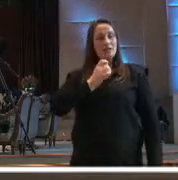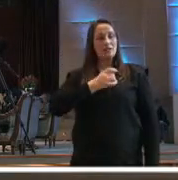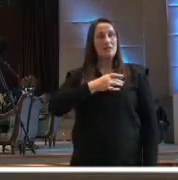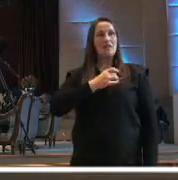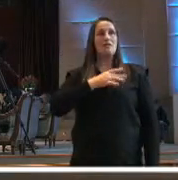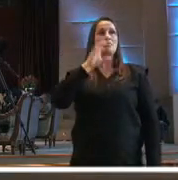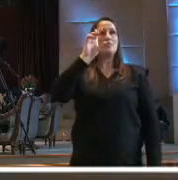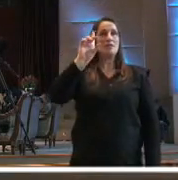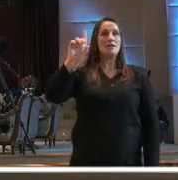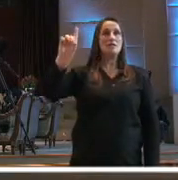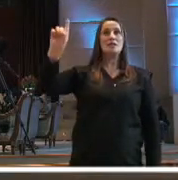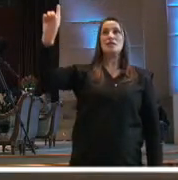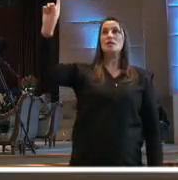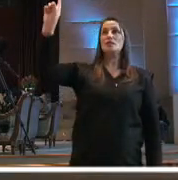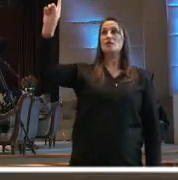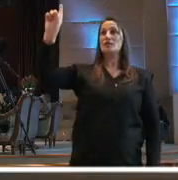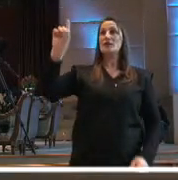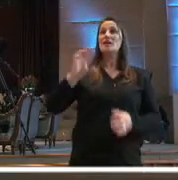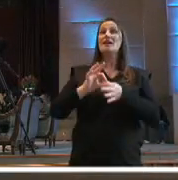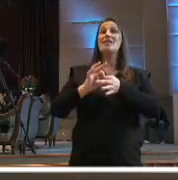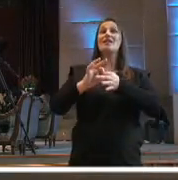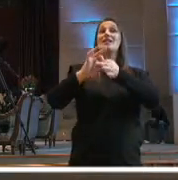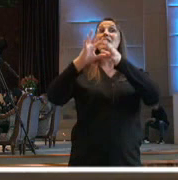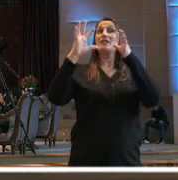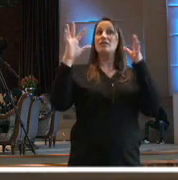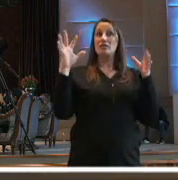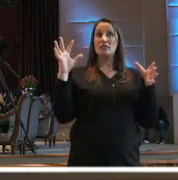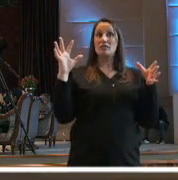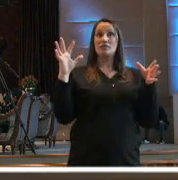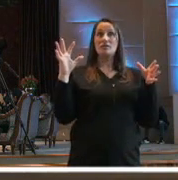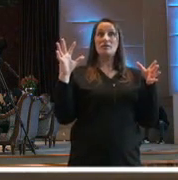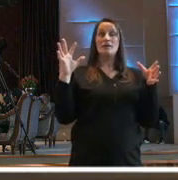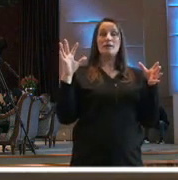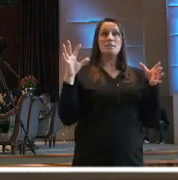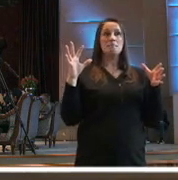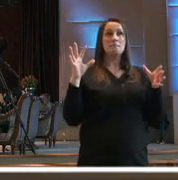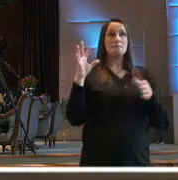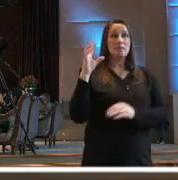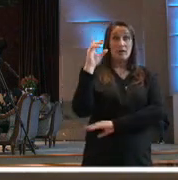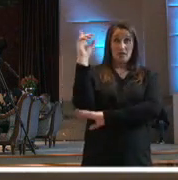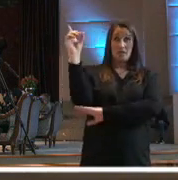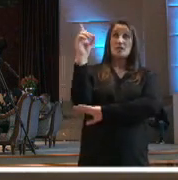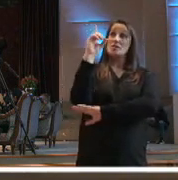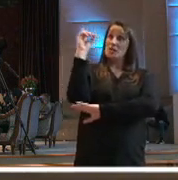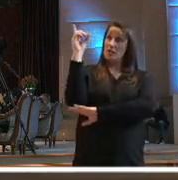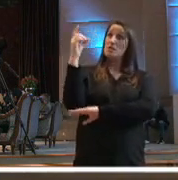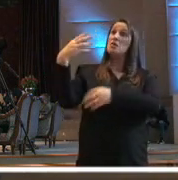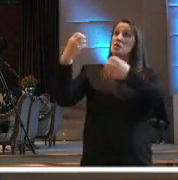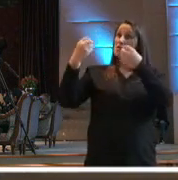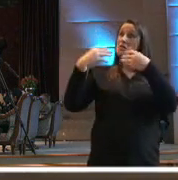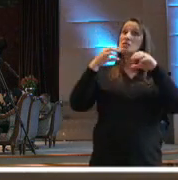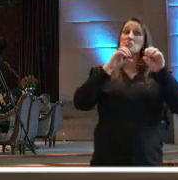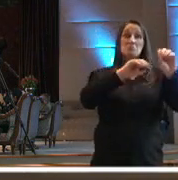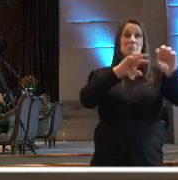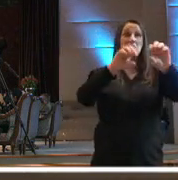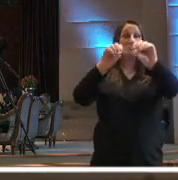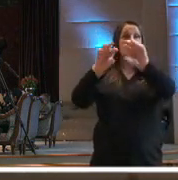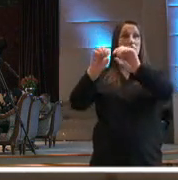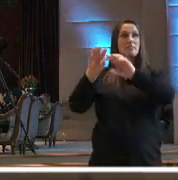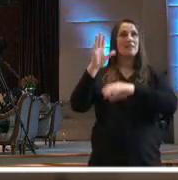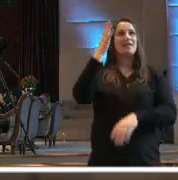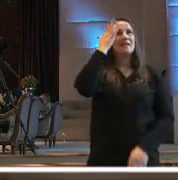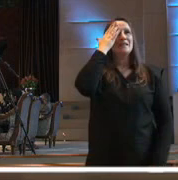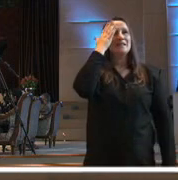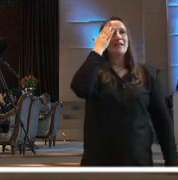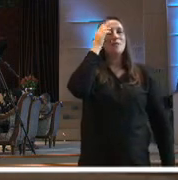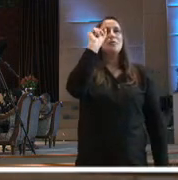e os livra. E é isso que Davi está ensinando para a gente. Sabe o que aconteceu